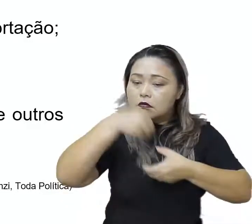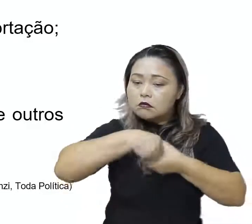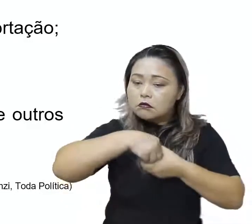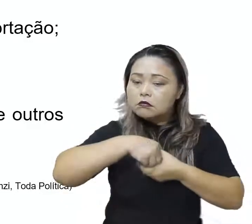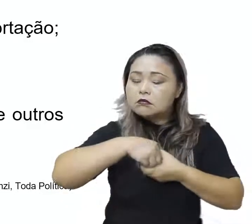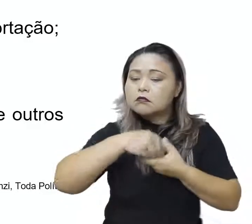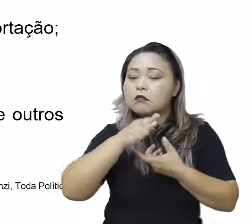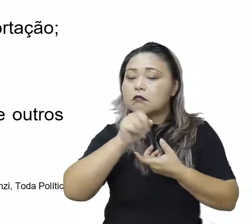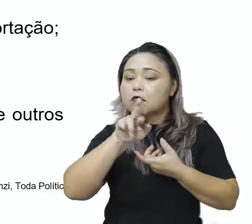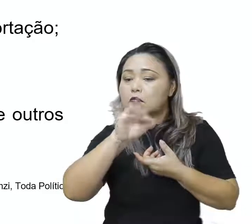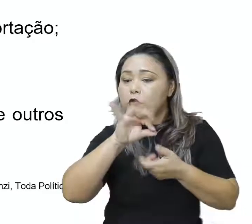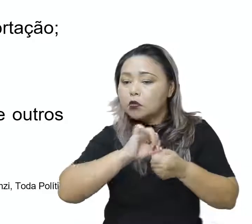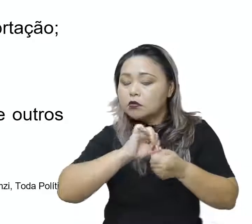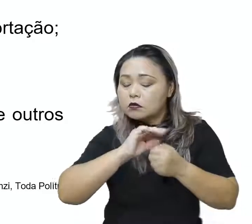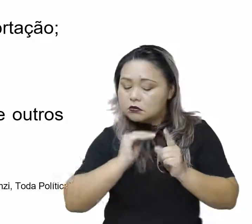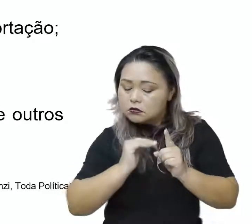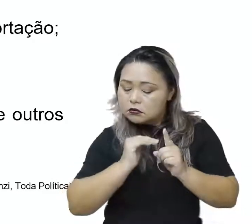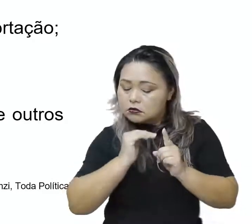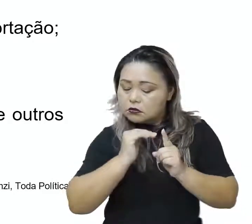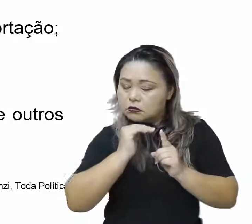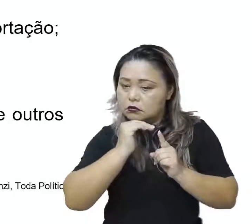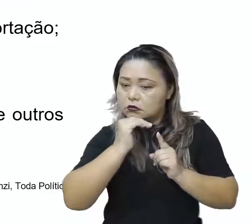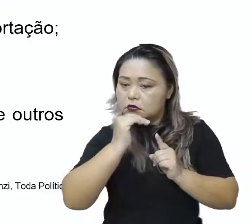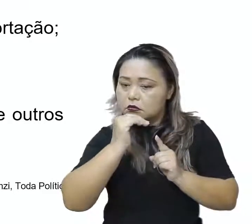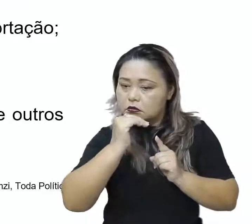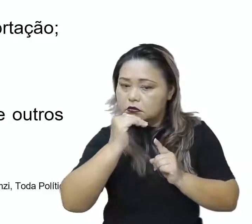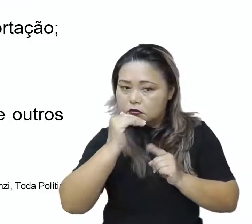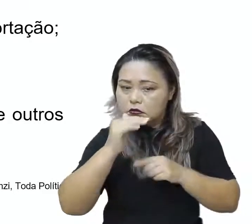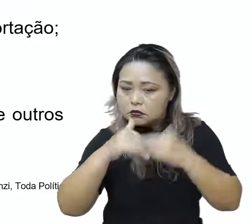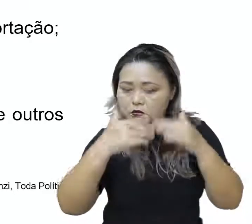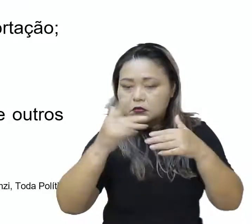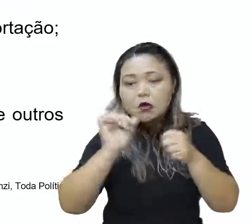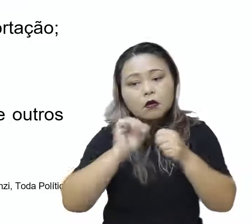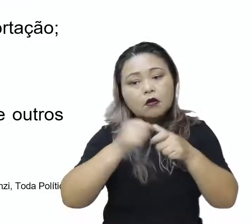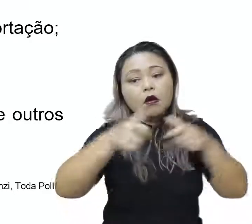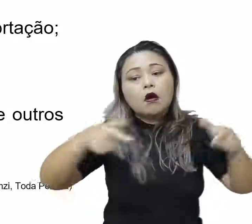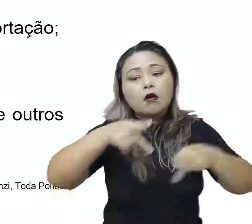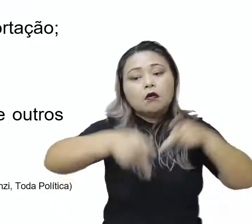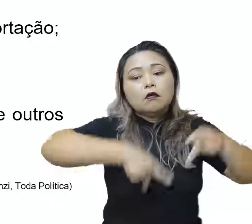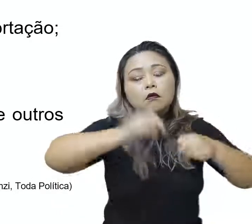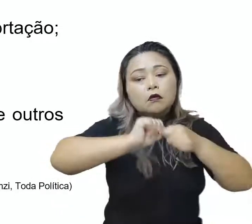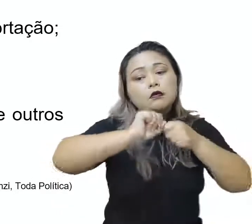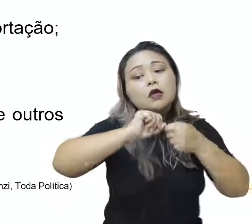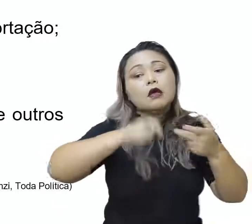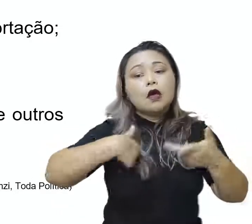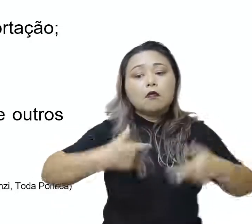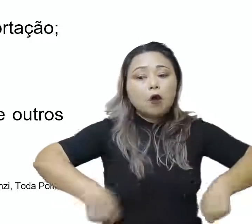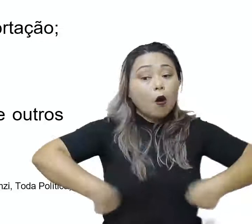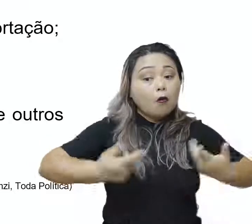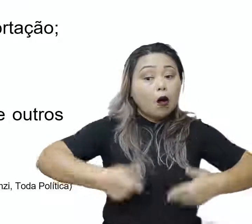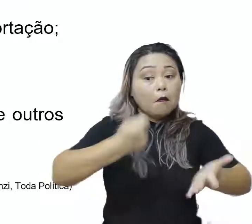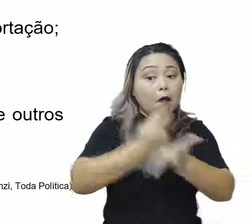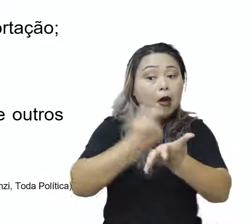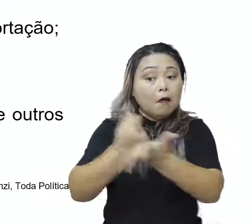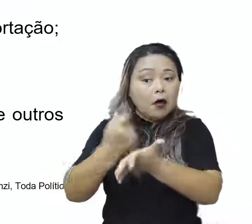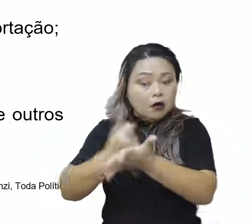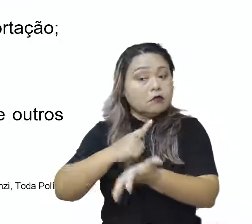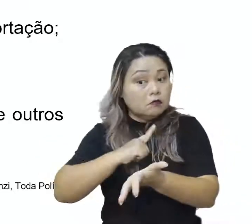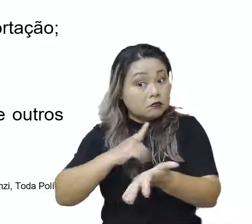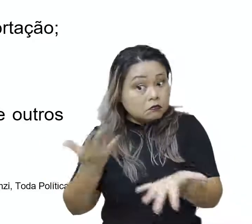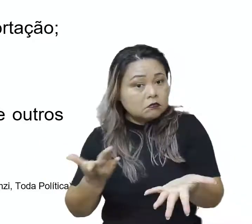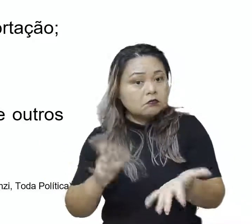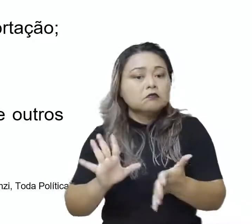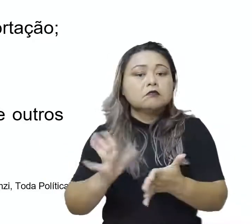crescendo, tá? Porque tem grandes populações, grande mercado e consumidor.